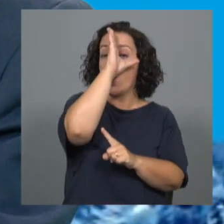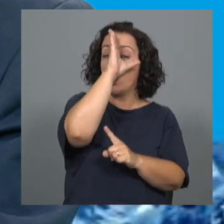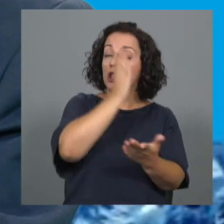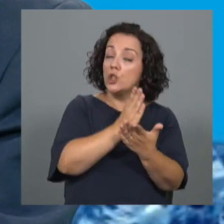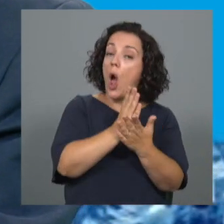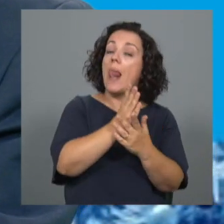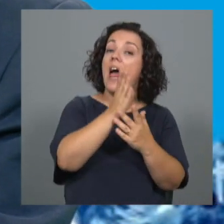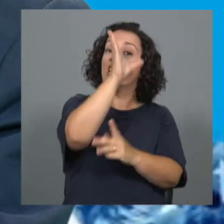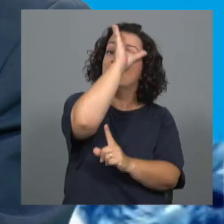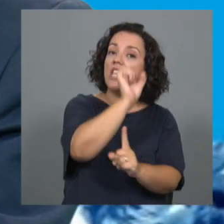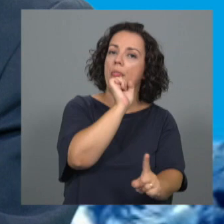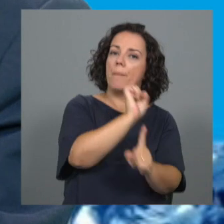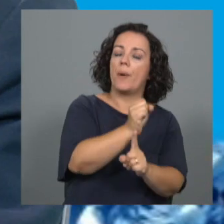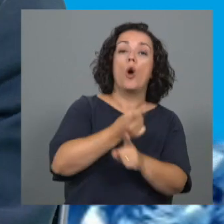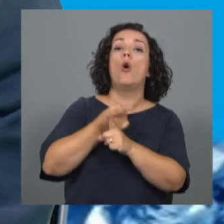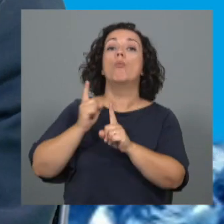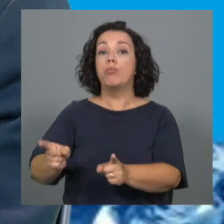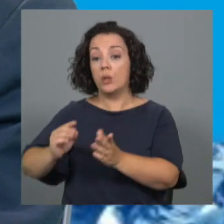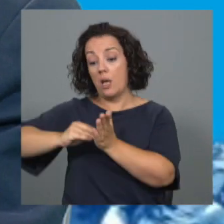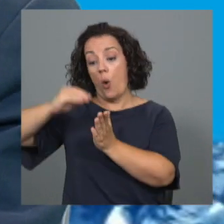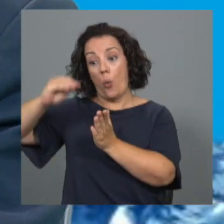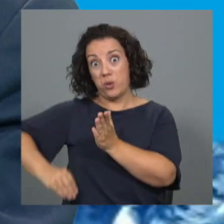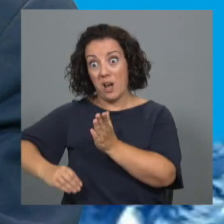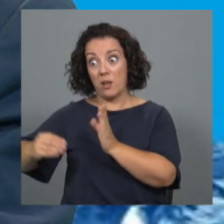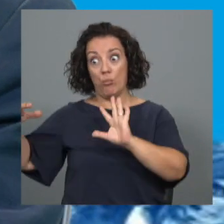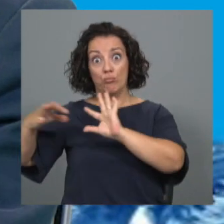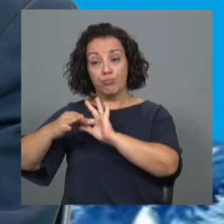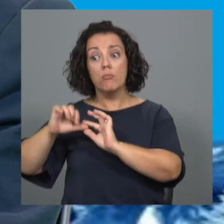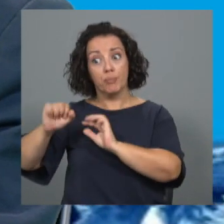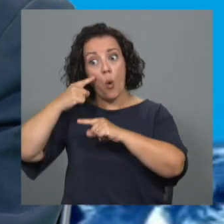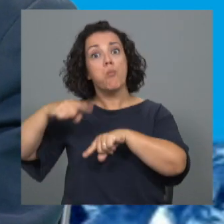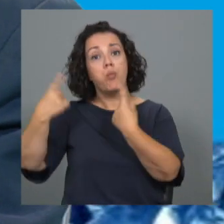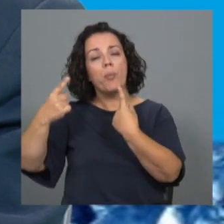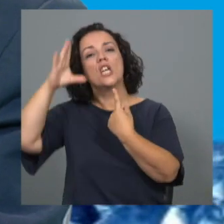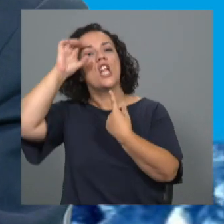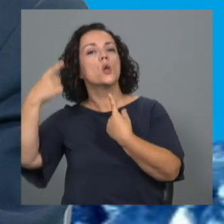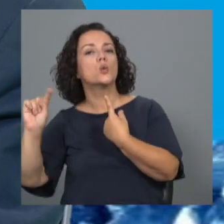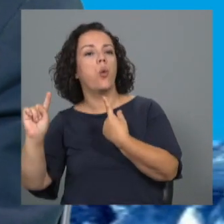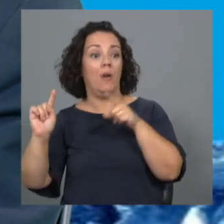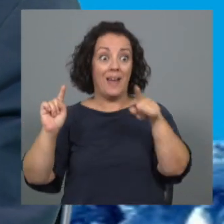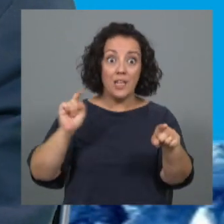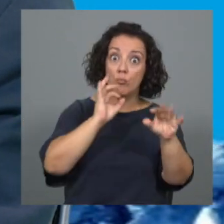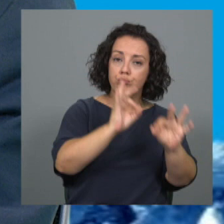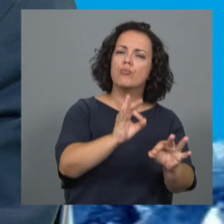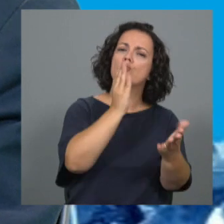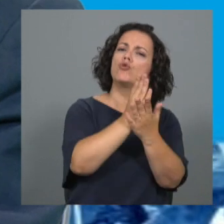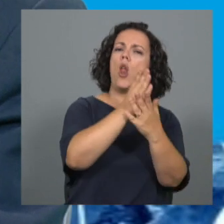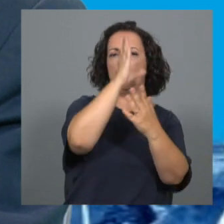as com contrato de associação são públicas, não estatais, mas são públicas, abertas a todos também. Portanto, a lógica que tem havido nos